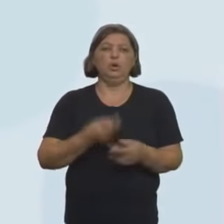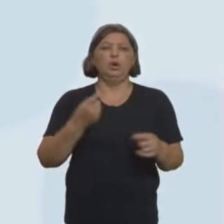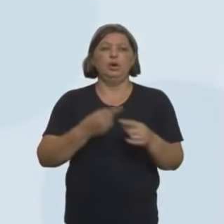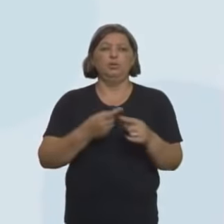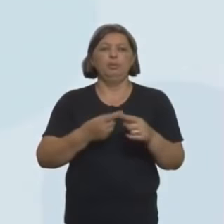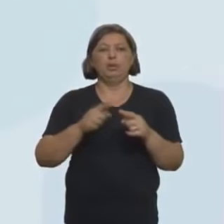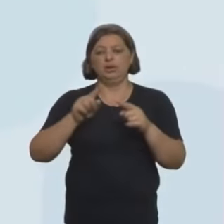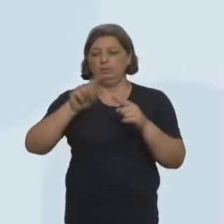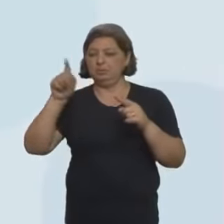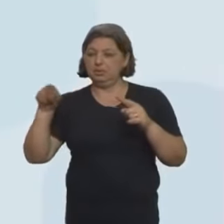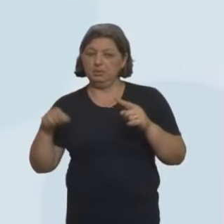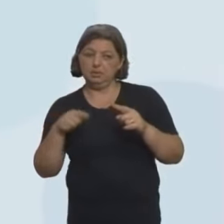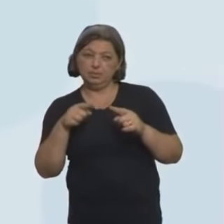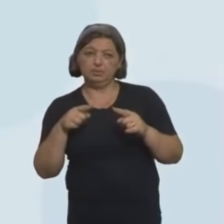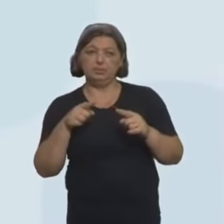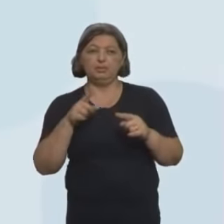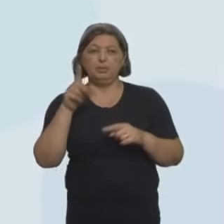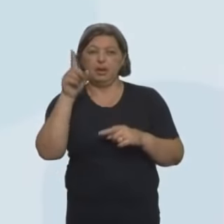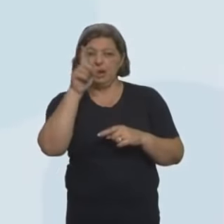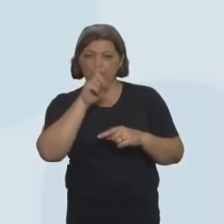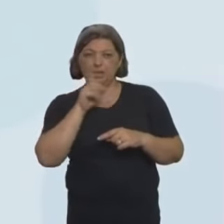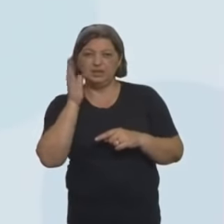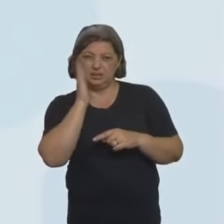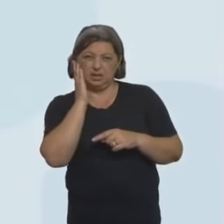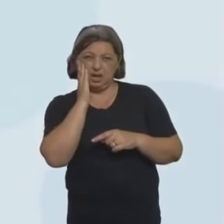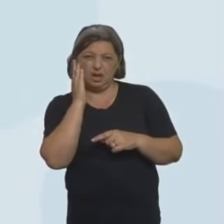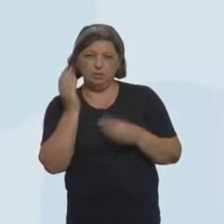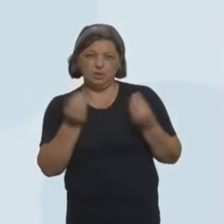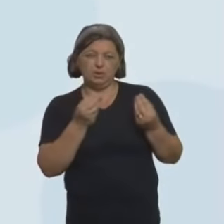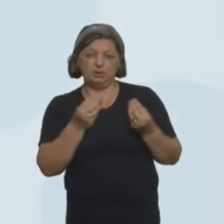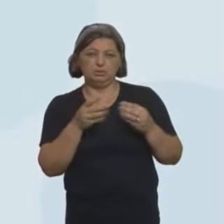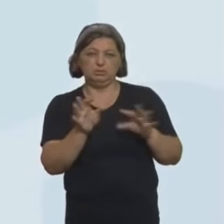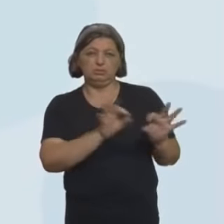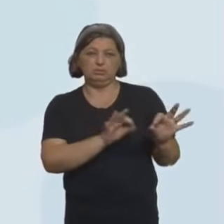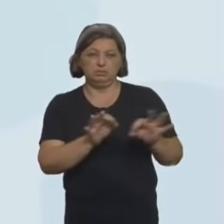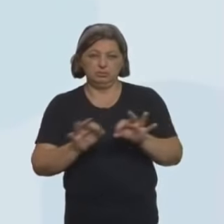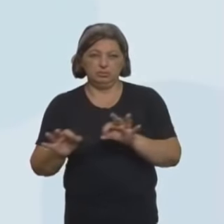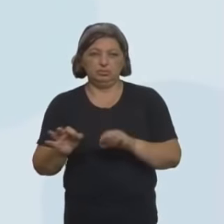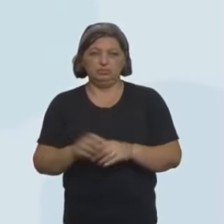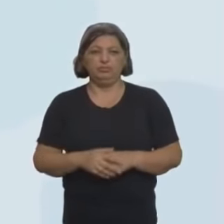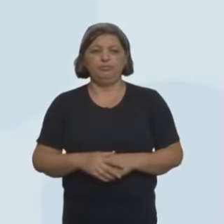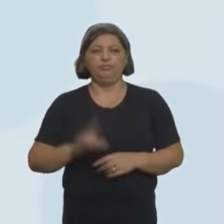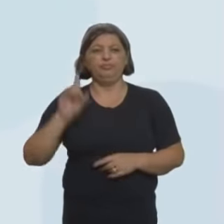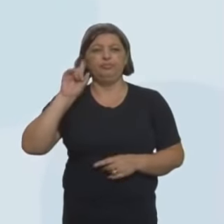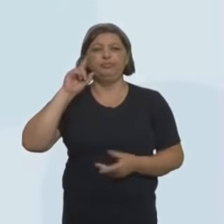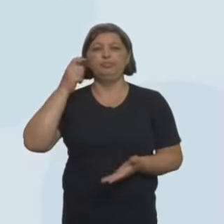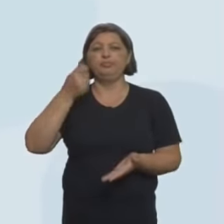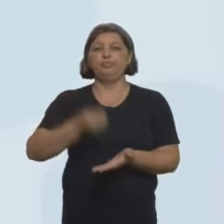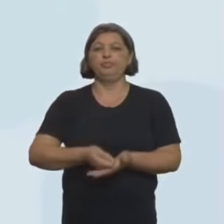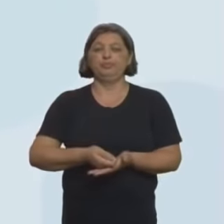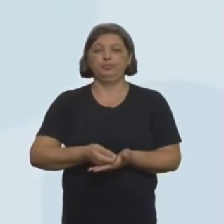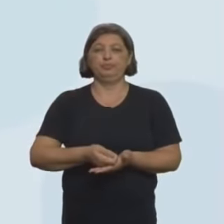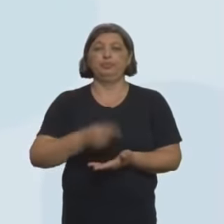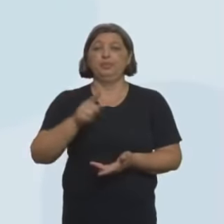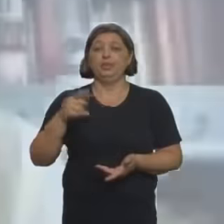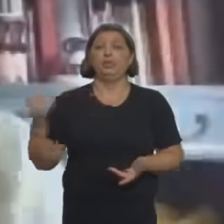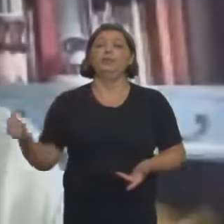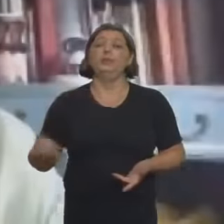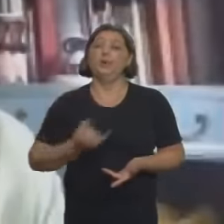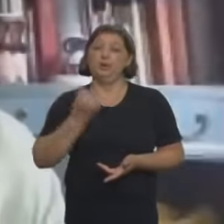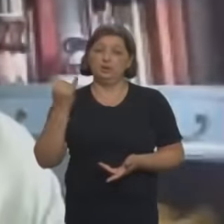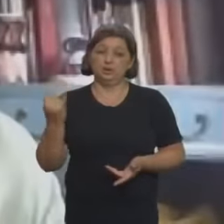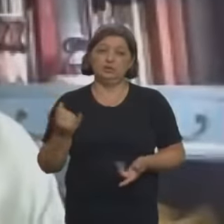amarelinha no casel? Não sei o quanto vocês já trabalharam isso, mas as tomadas de decisões, elas devem ser importantes tanto para